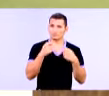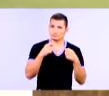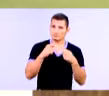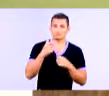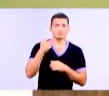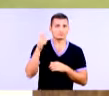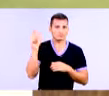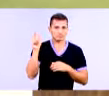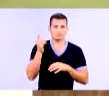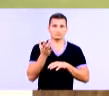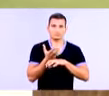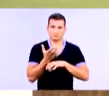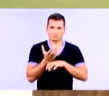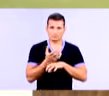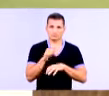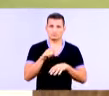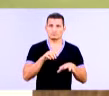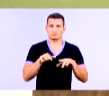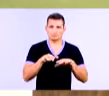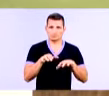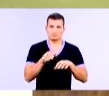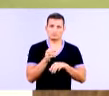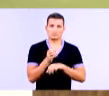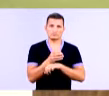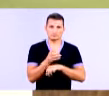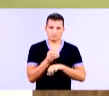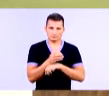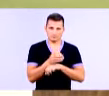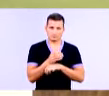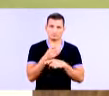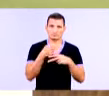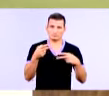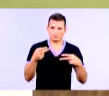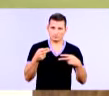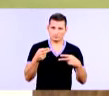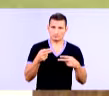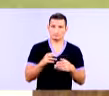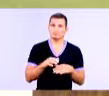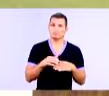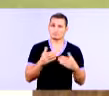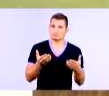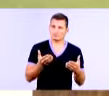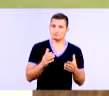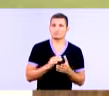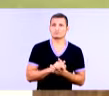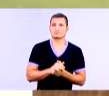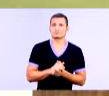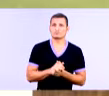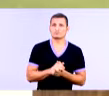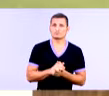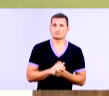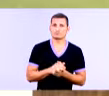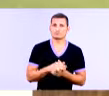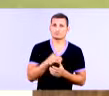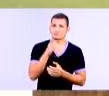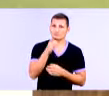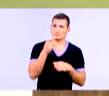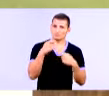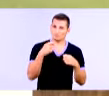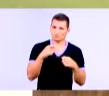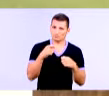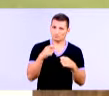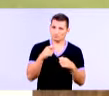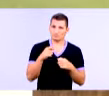disciplina, que é a programação orientada a objeto, como o professor falou. Então, a princípio, imagine que você precisa importar